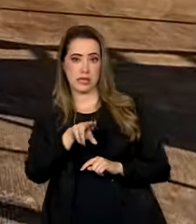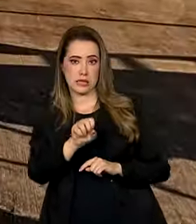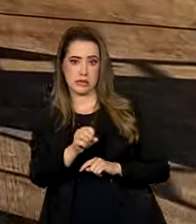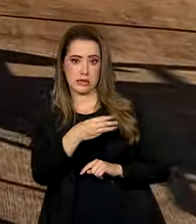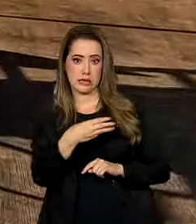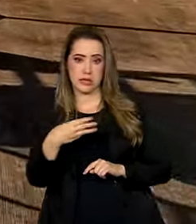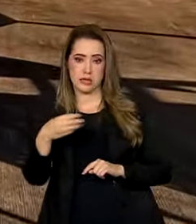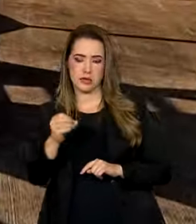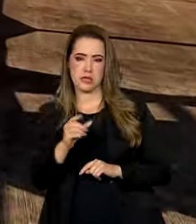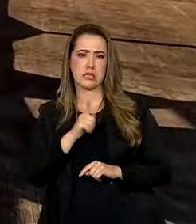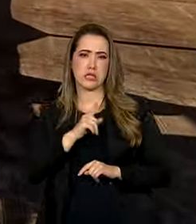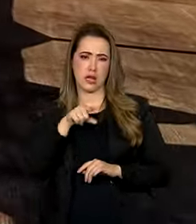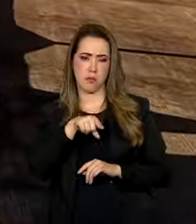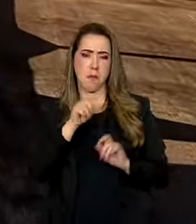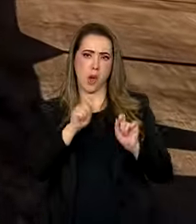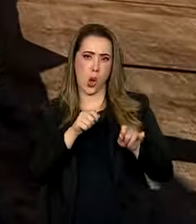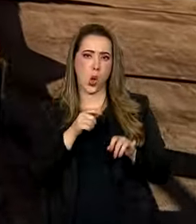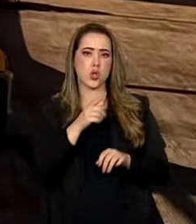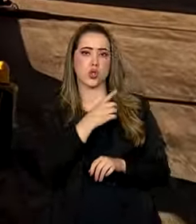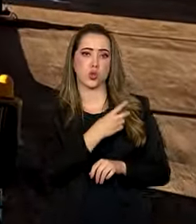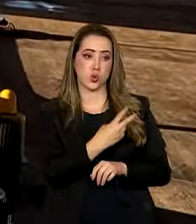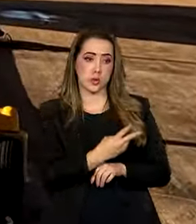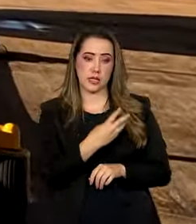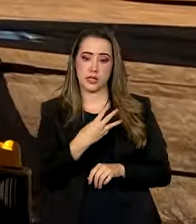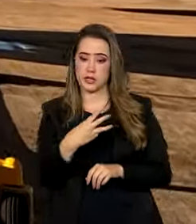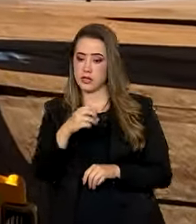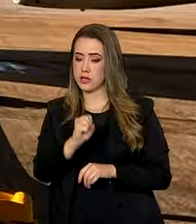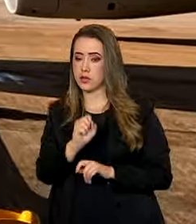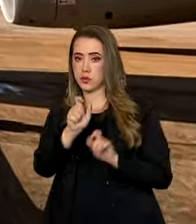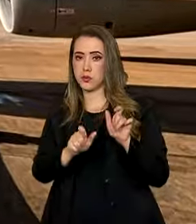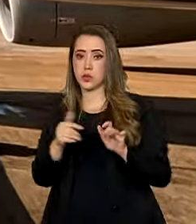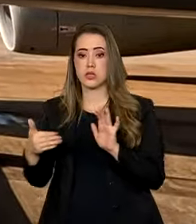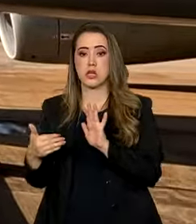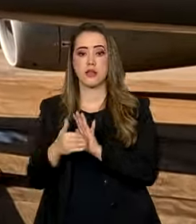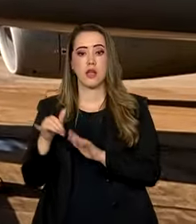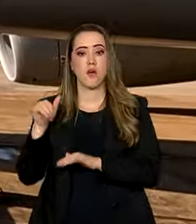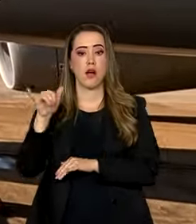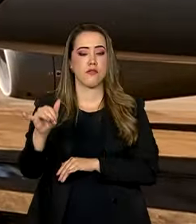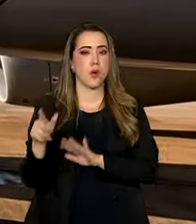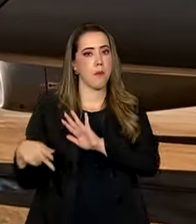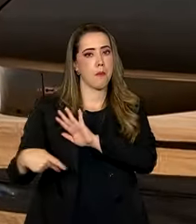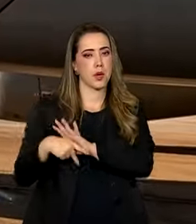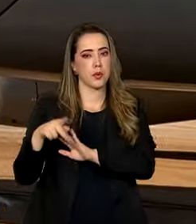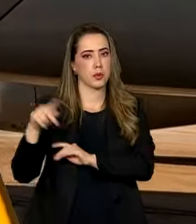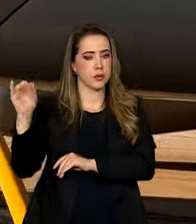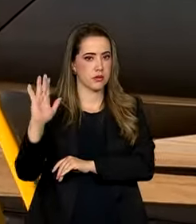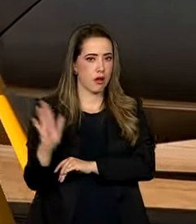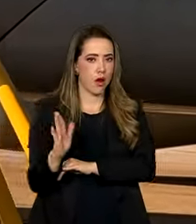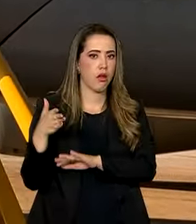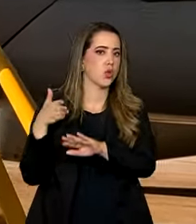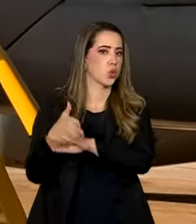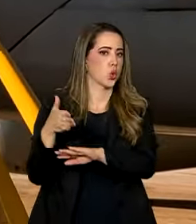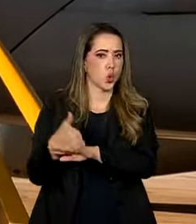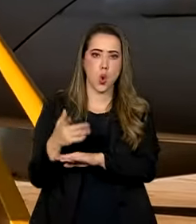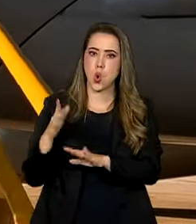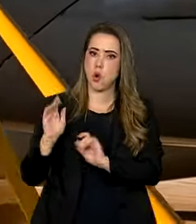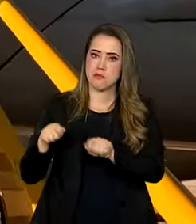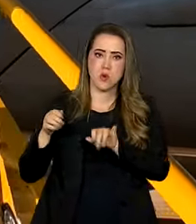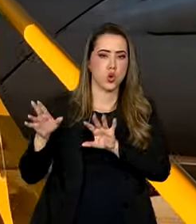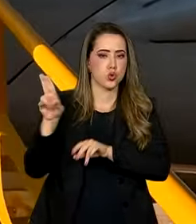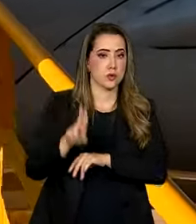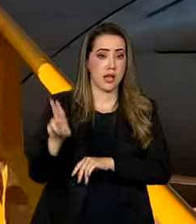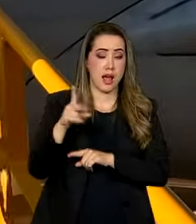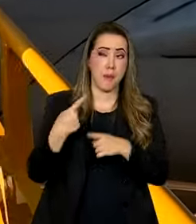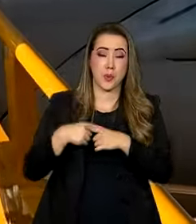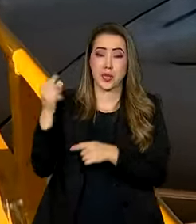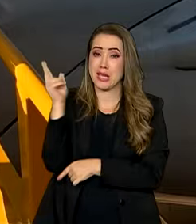configuração cabem 238 passageiros. Até um avião da presidência entrou no esquema diante de tanta urgência. E por isso,